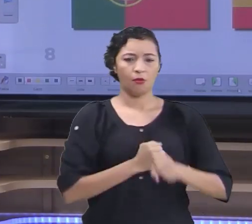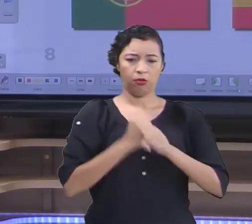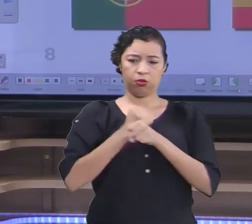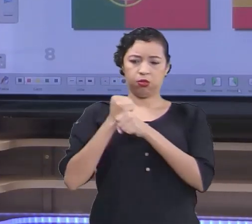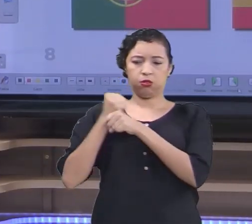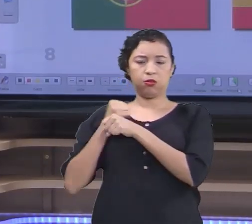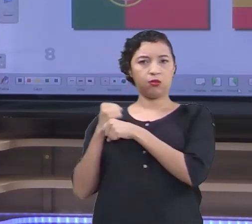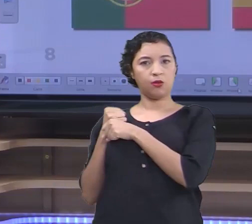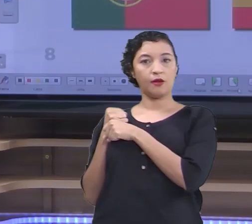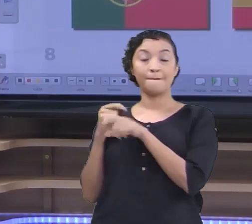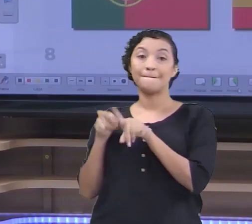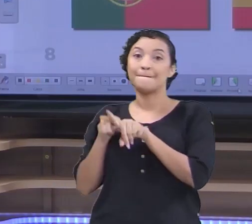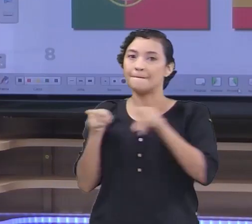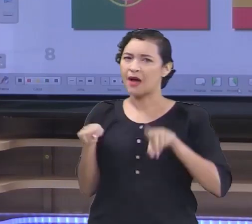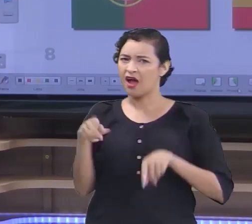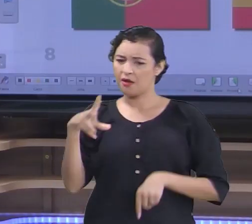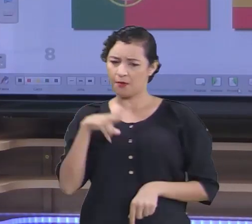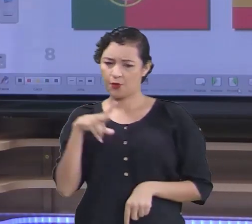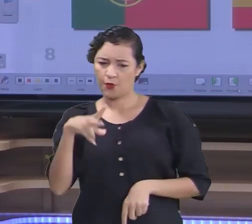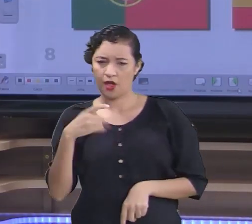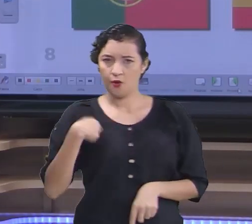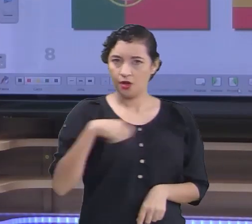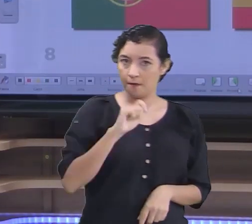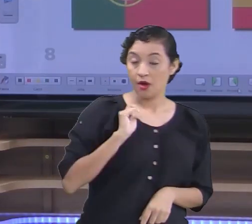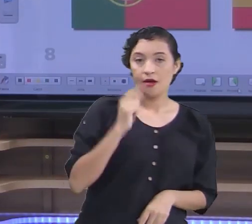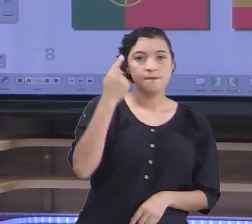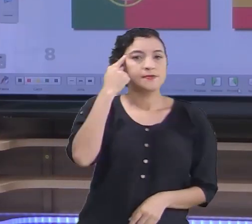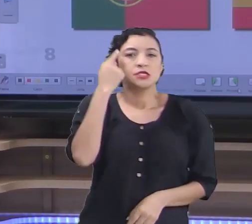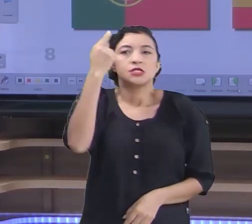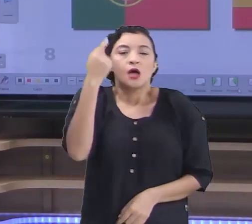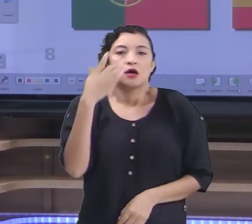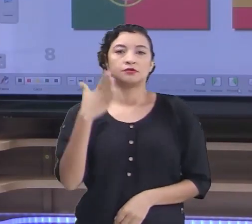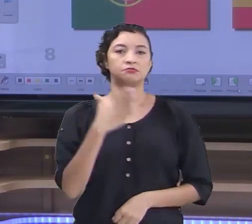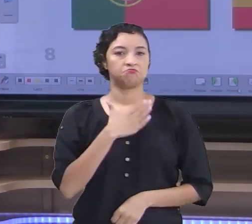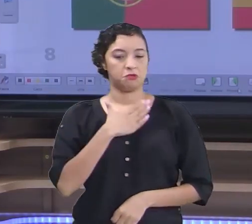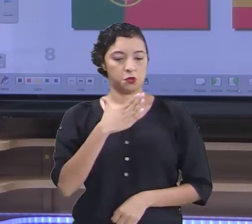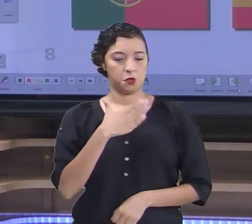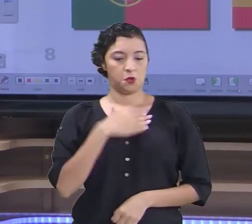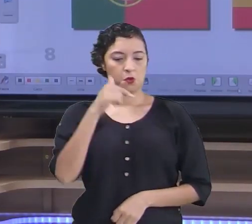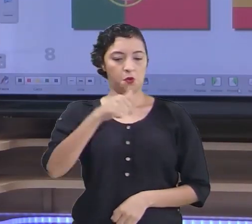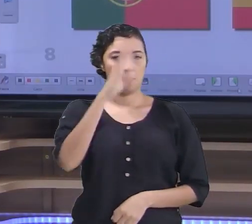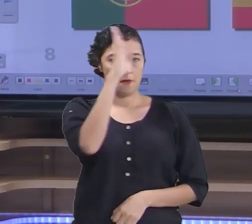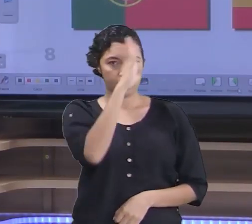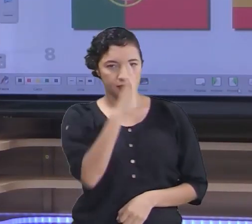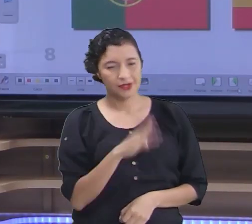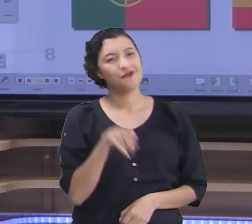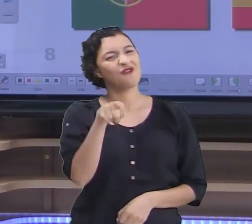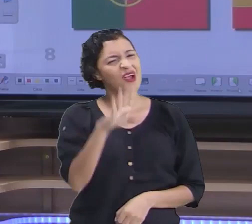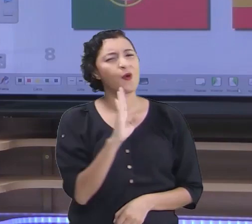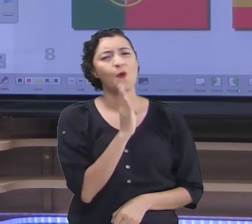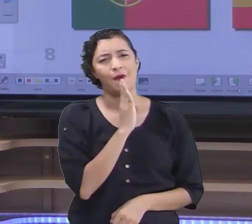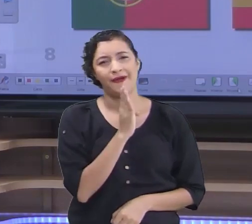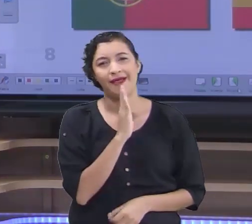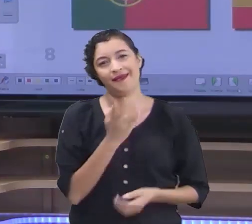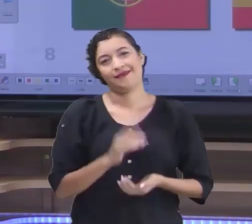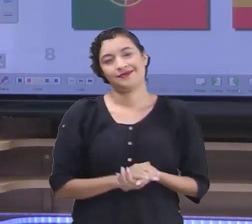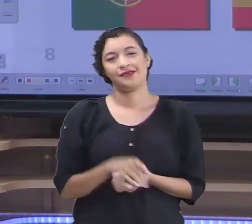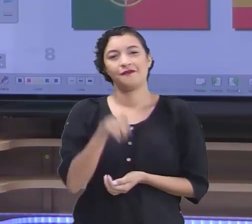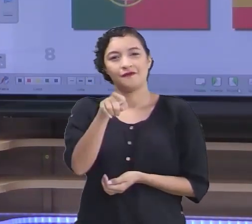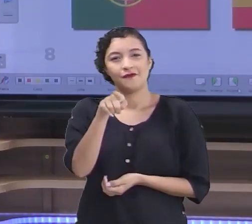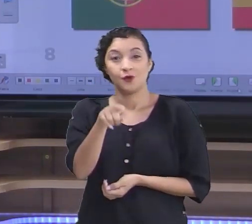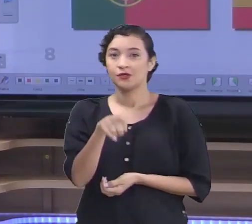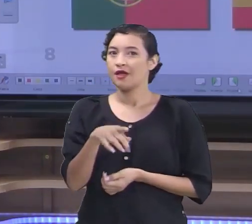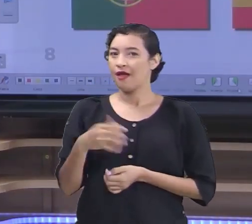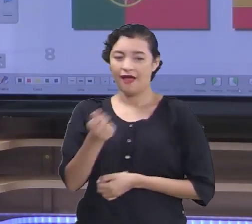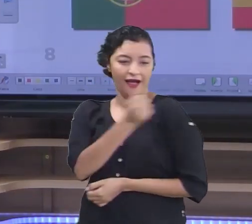eram os dois que mandavam, Portugal e Espanha. Você conhece a história, você conhece, sabe por quê? Porque você é aluno